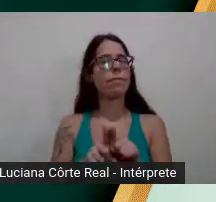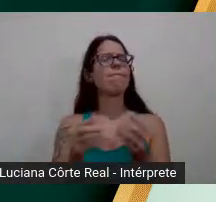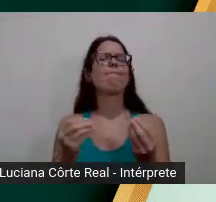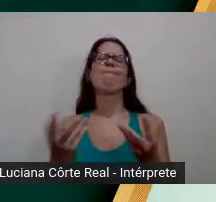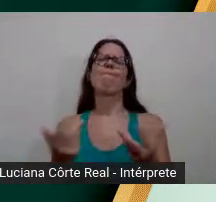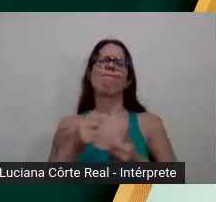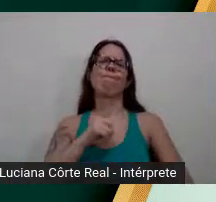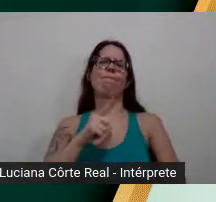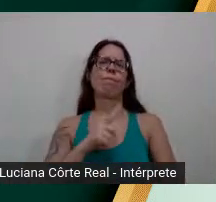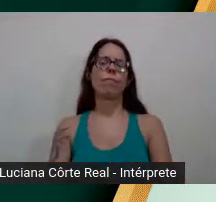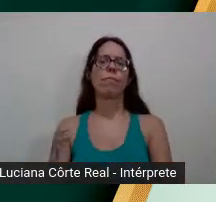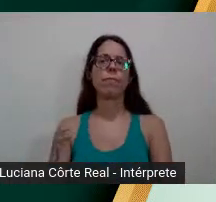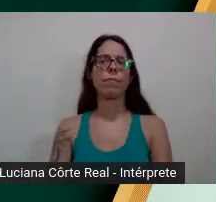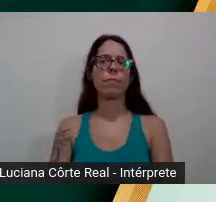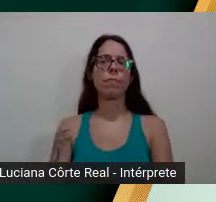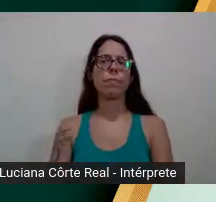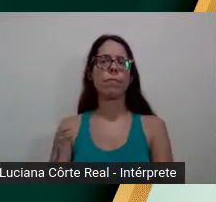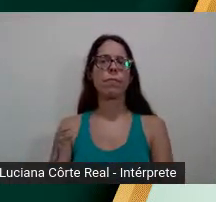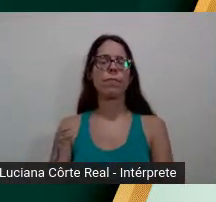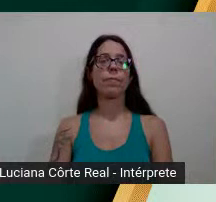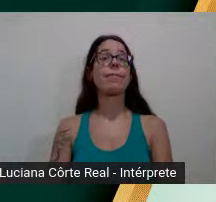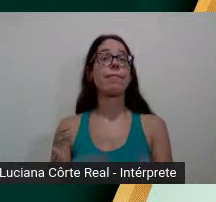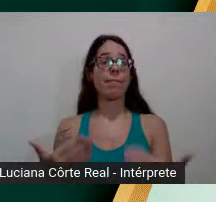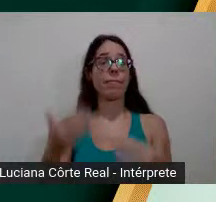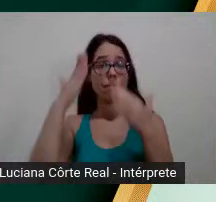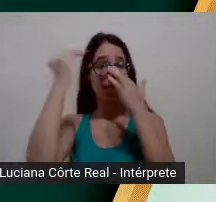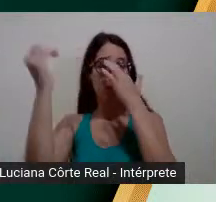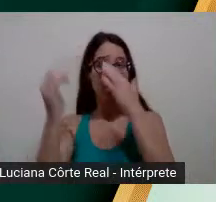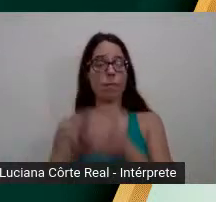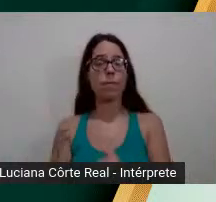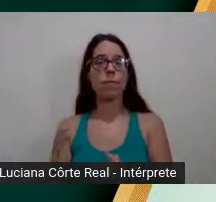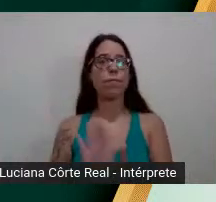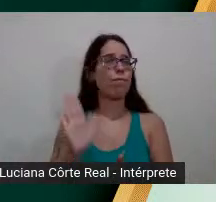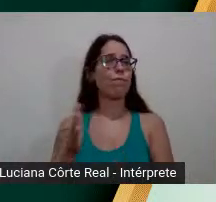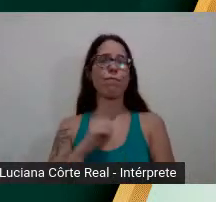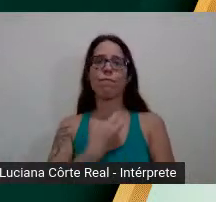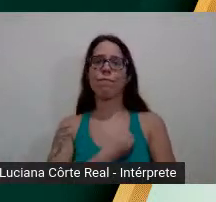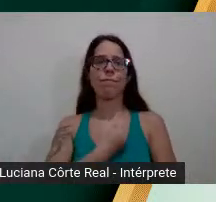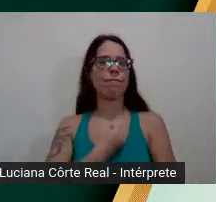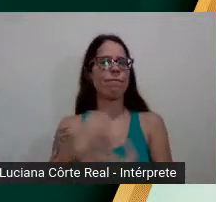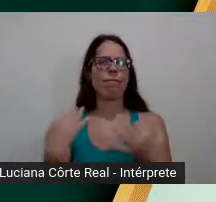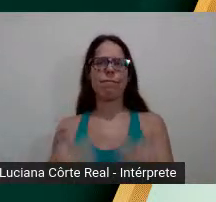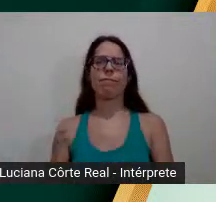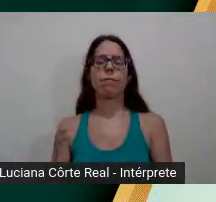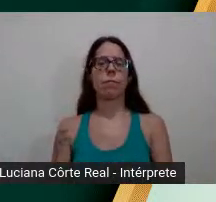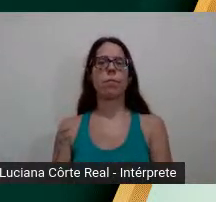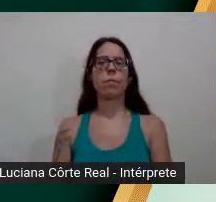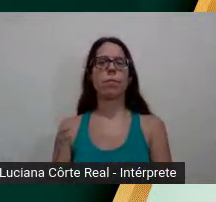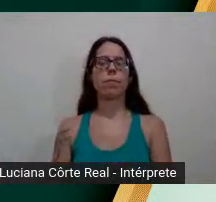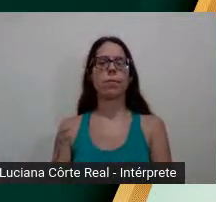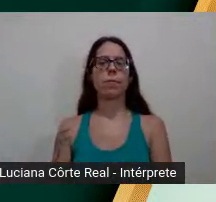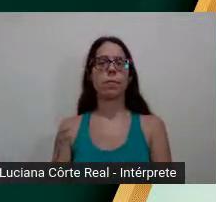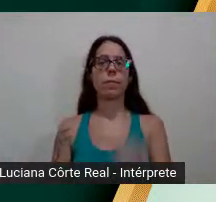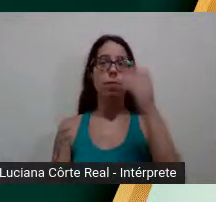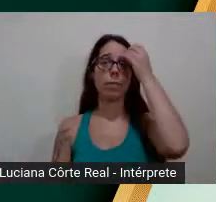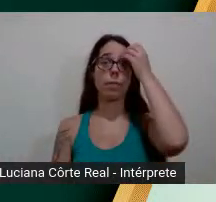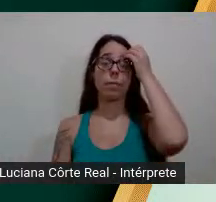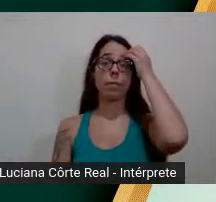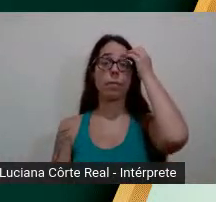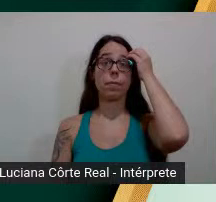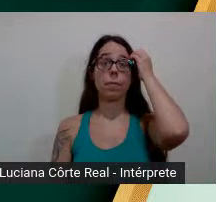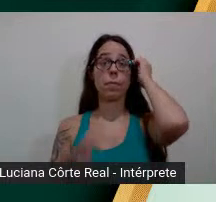qualidade. Então, o sucesso, ele já é presente. E o futuro de vocês, ele está